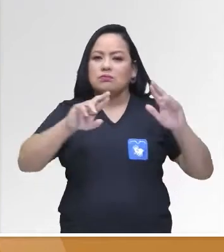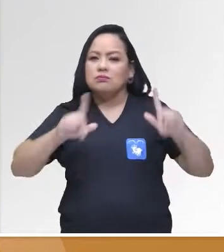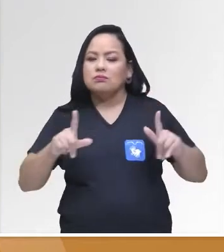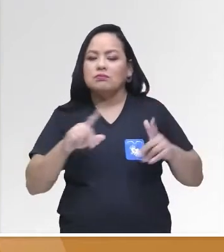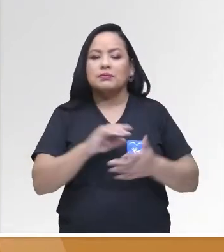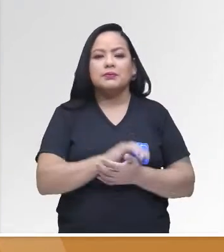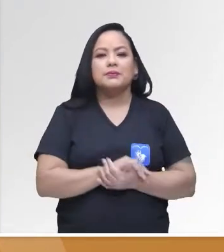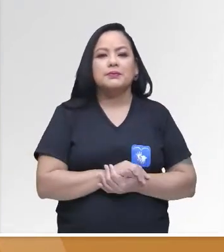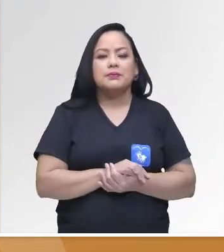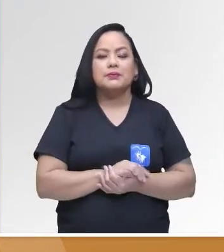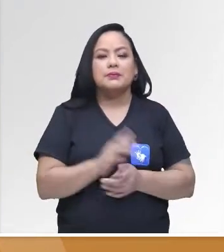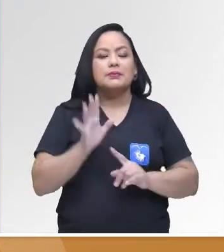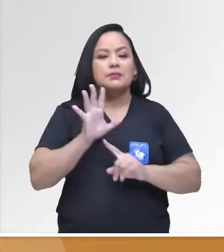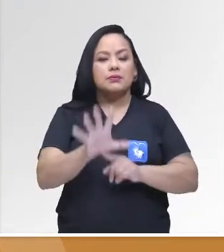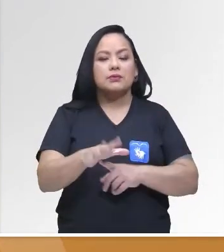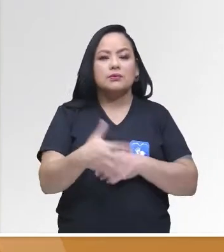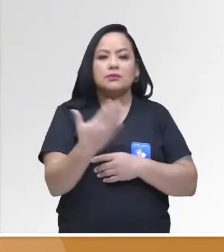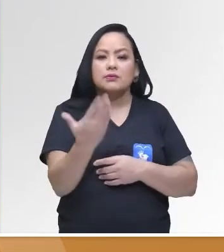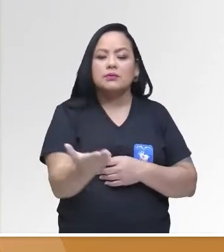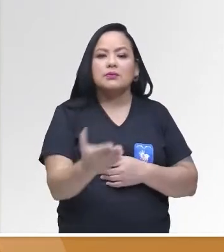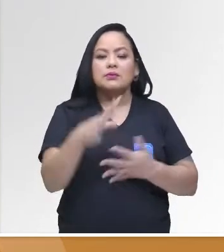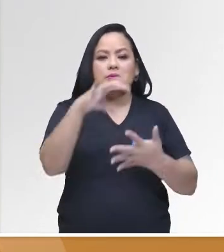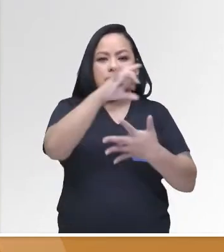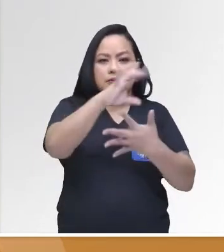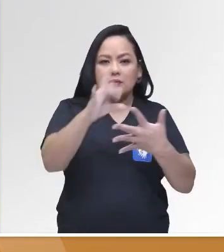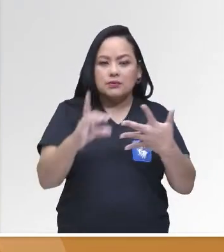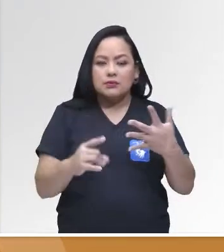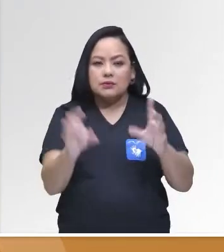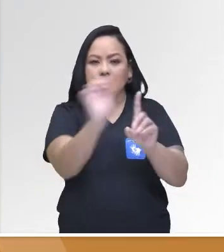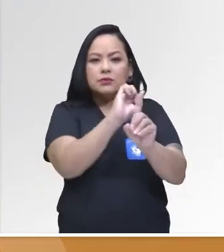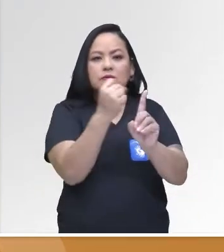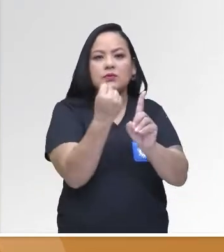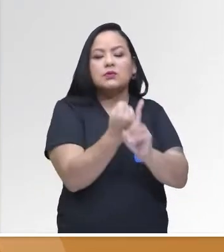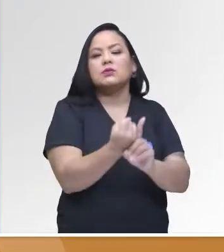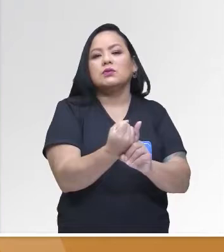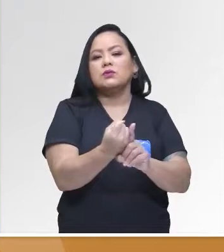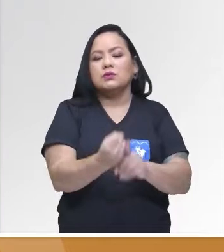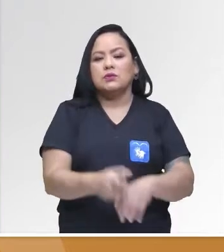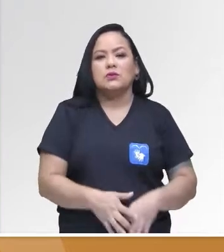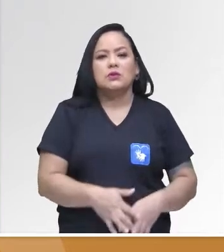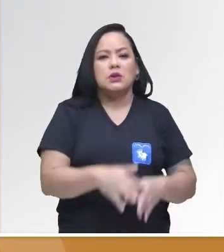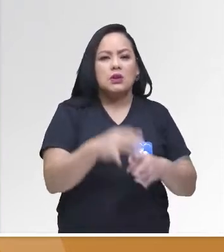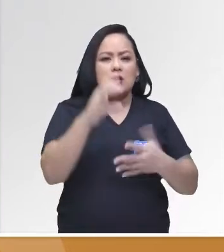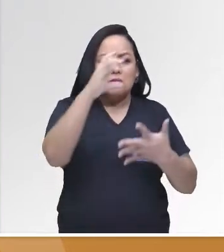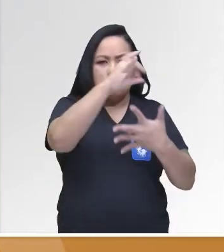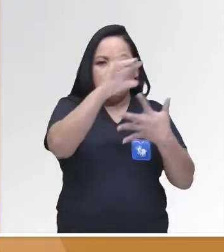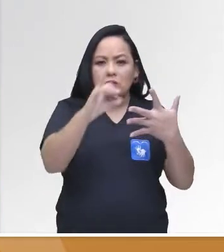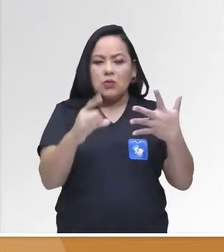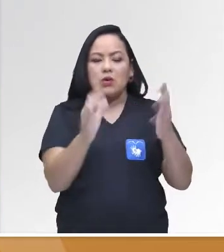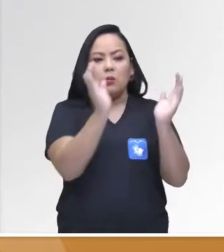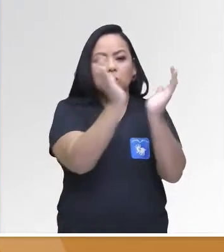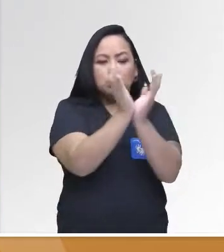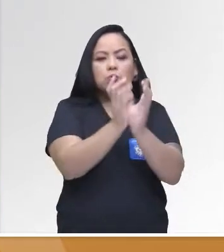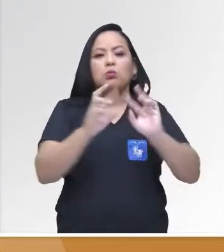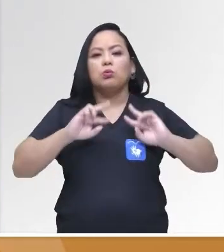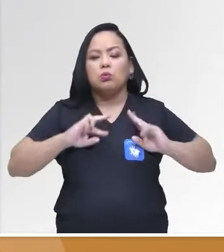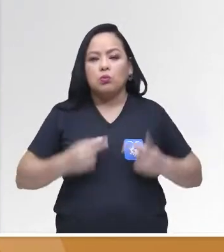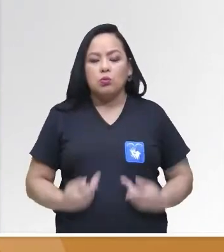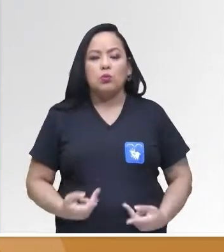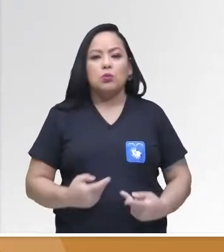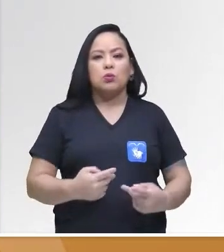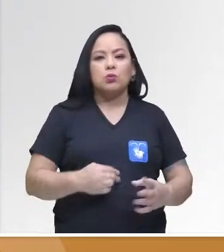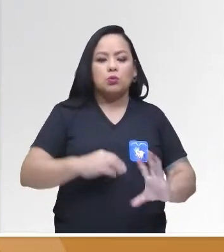verdade? Isso mostra que cada sociedade, cada grupamento humano em todo